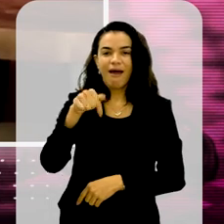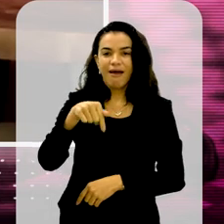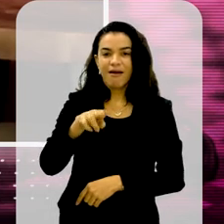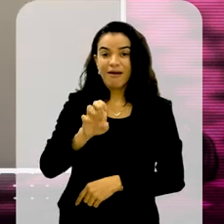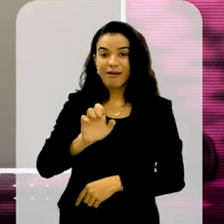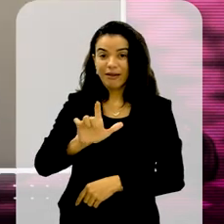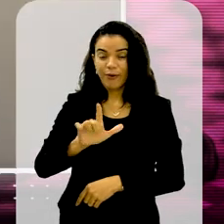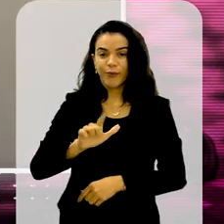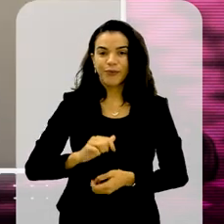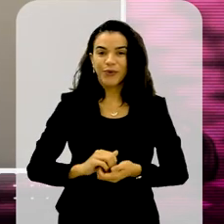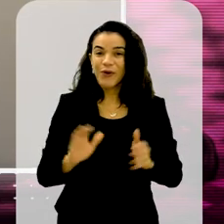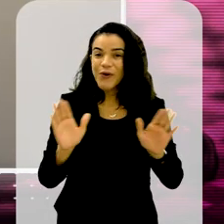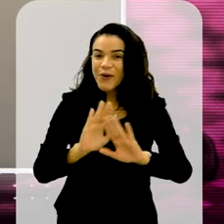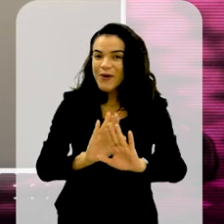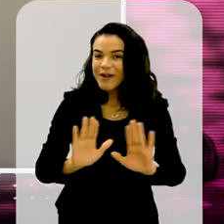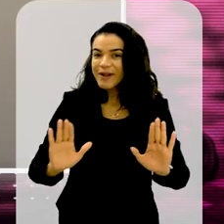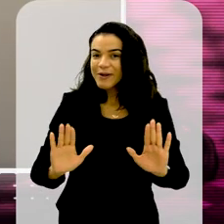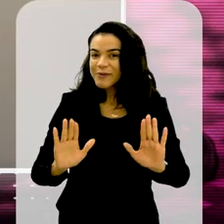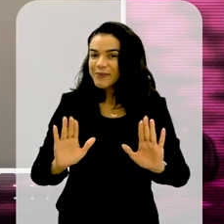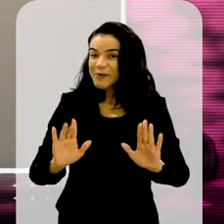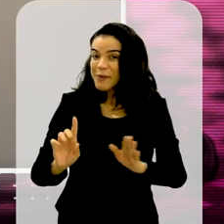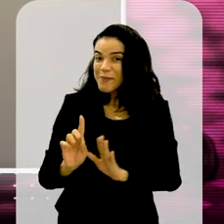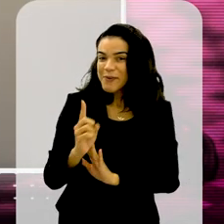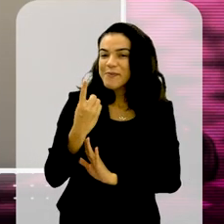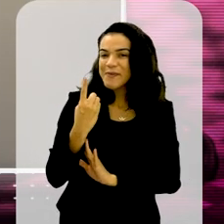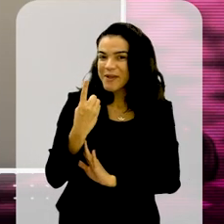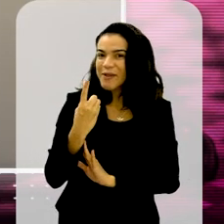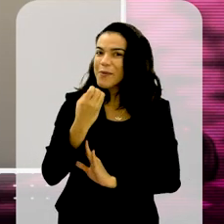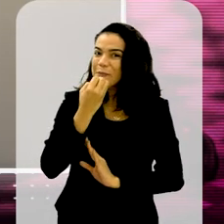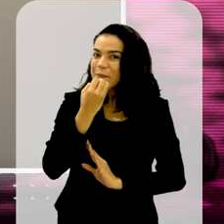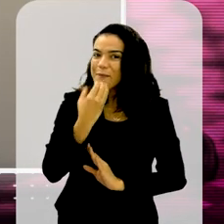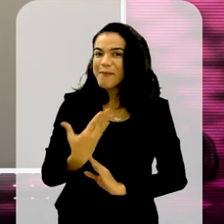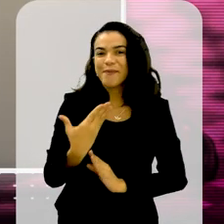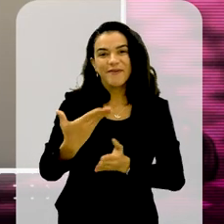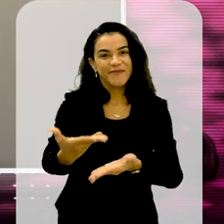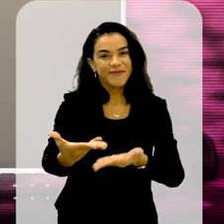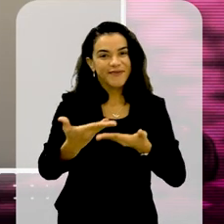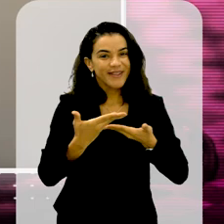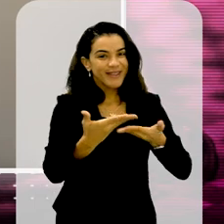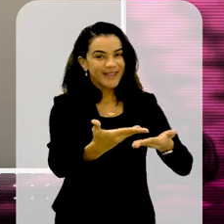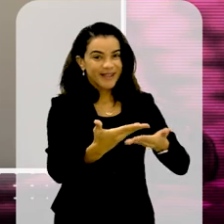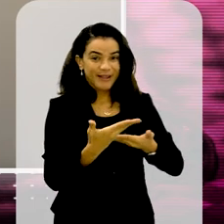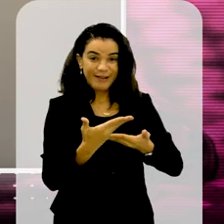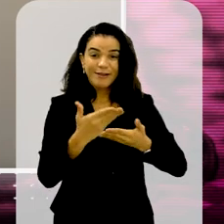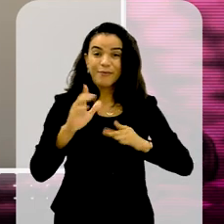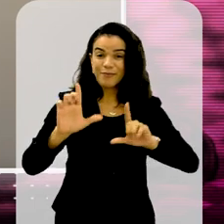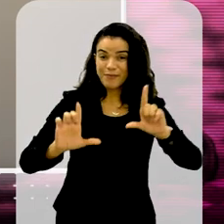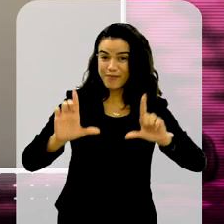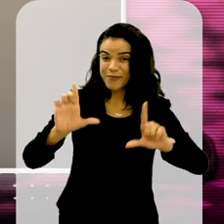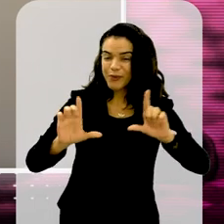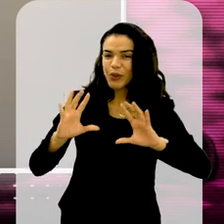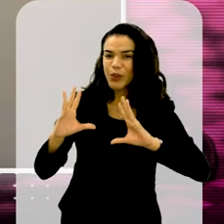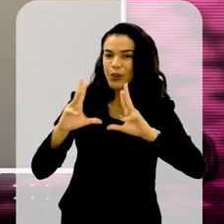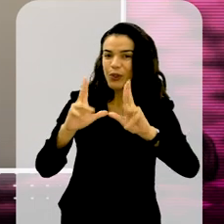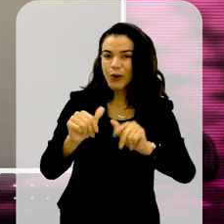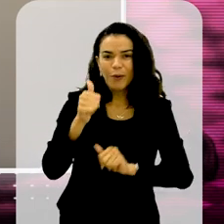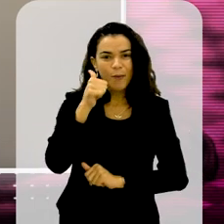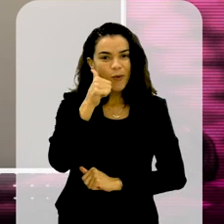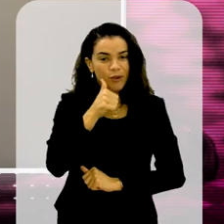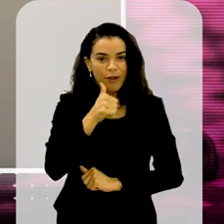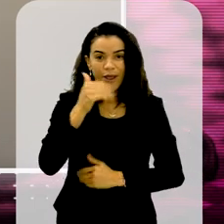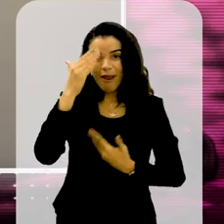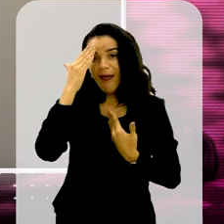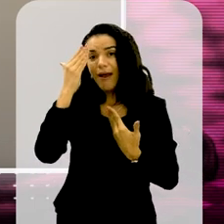Galinatti. Olá! Primeiramente, sejam muito bem-vindas no programa Toda Mulher. Eu já